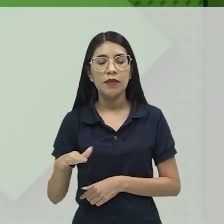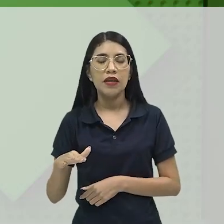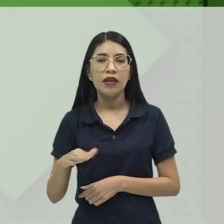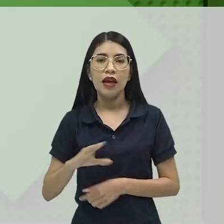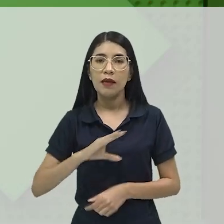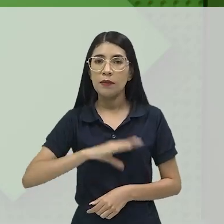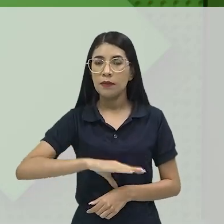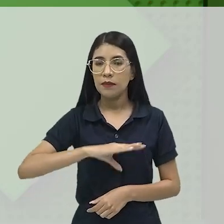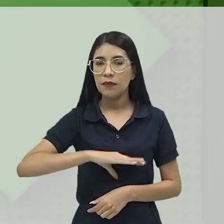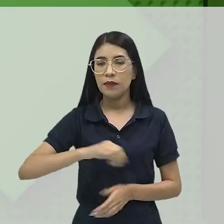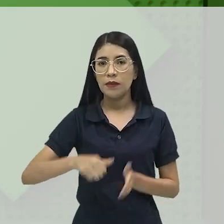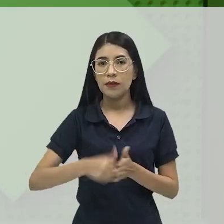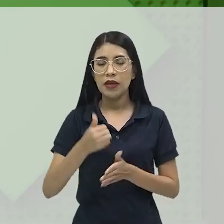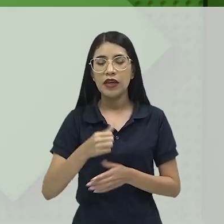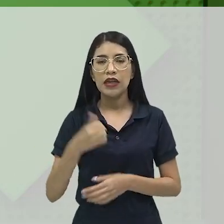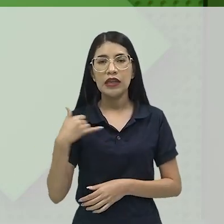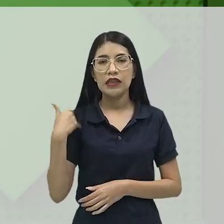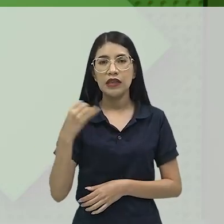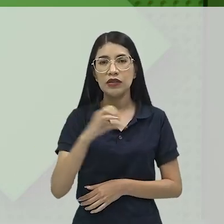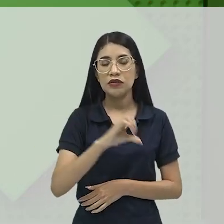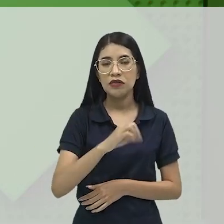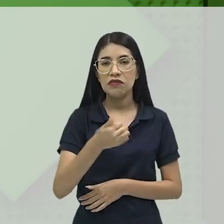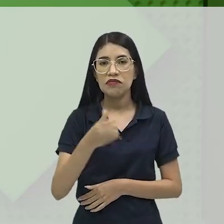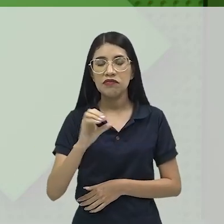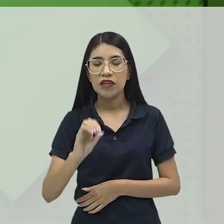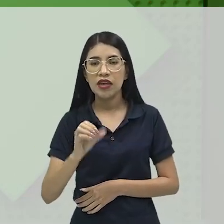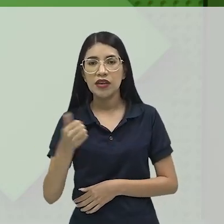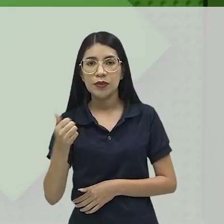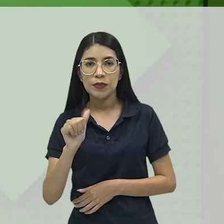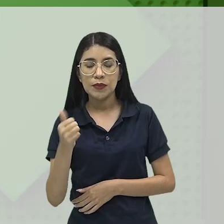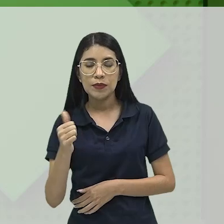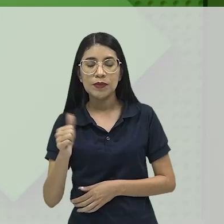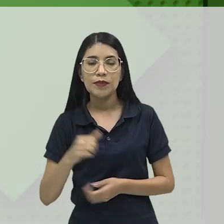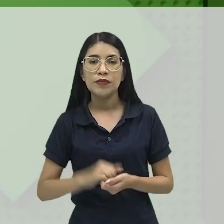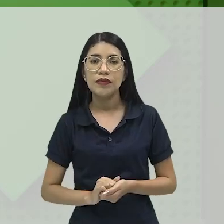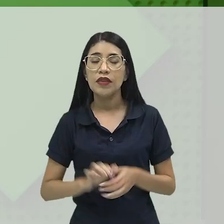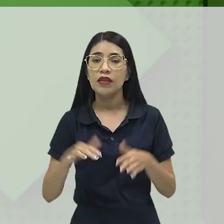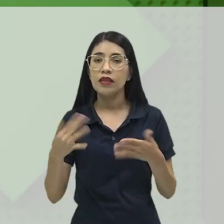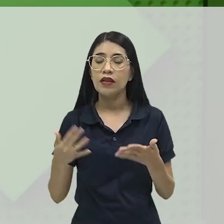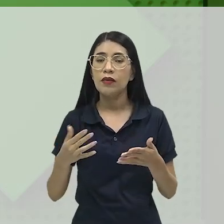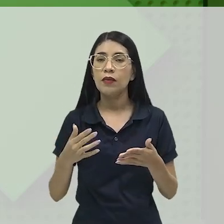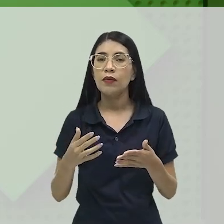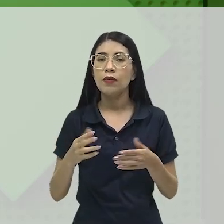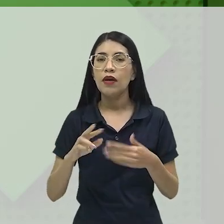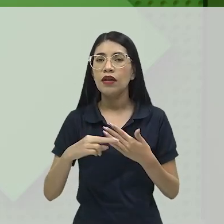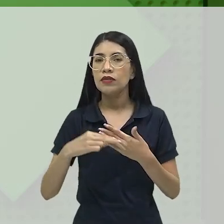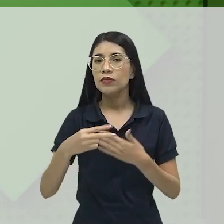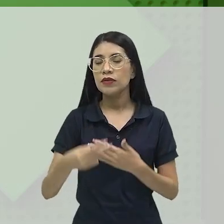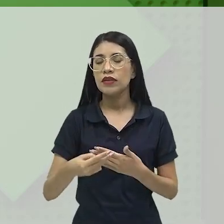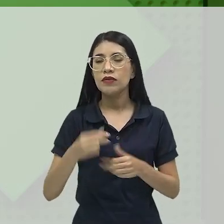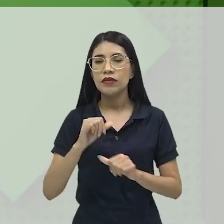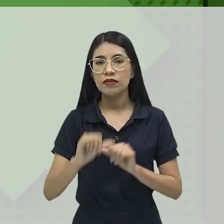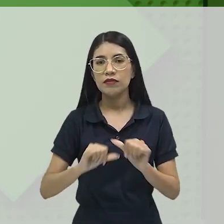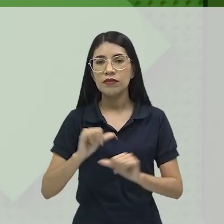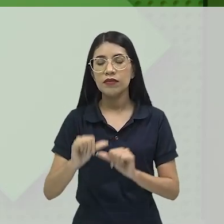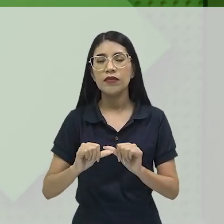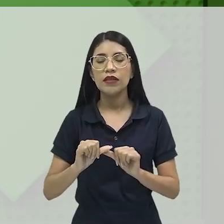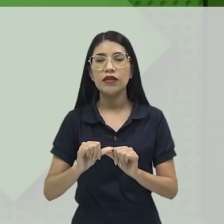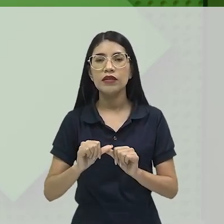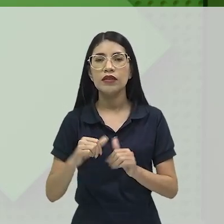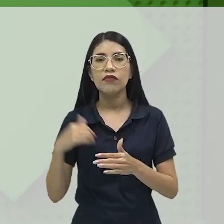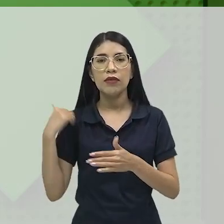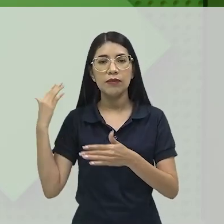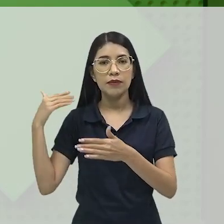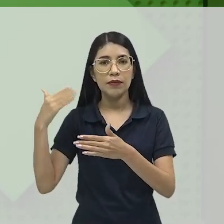primeira menstruação aos 9, 10, 11 anos. Então, quais são, né, os resultados dessa mudança de